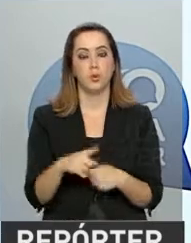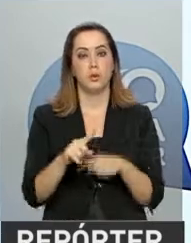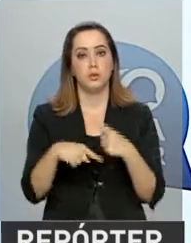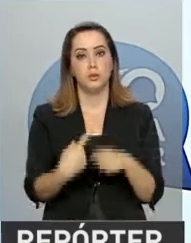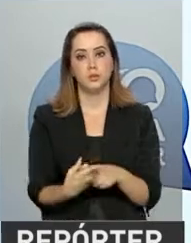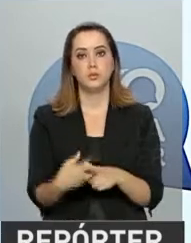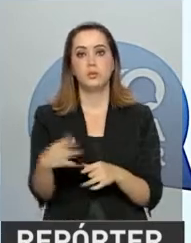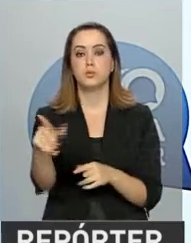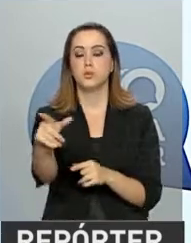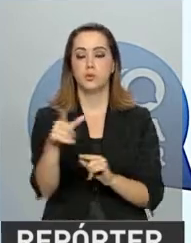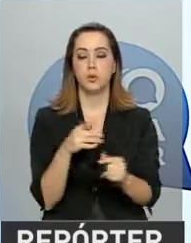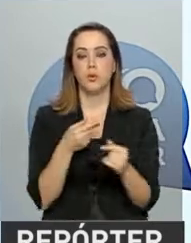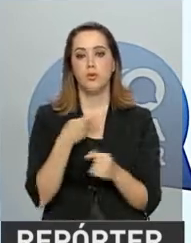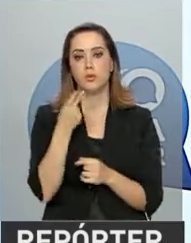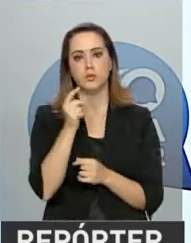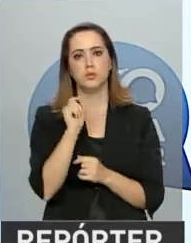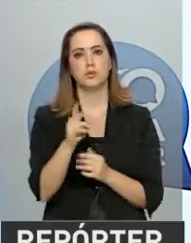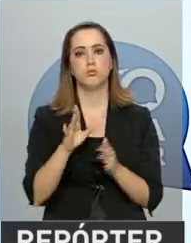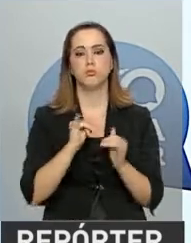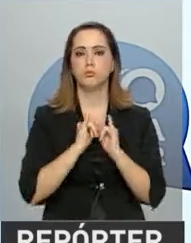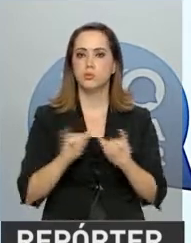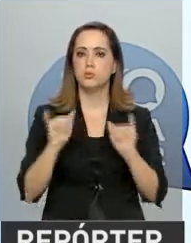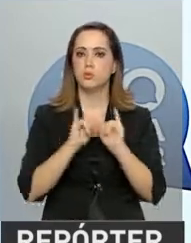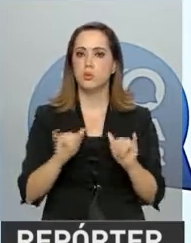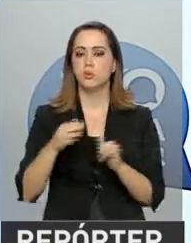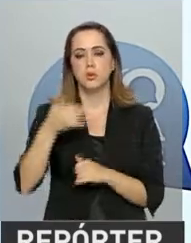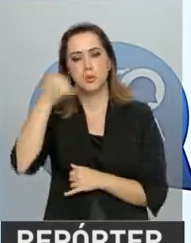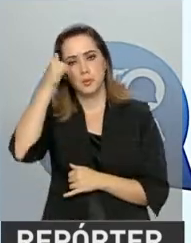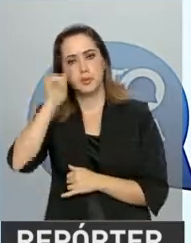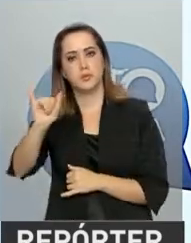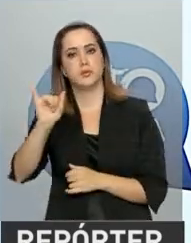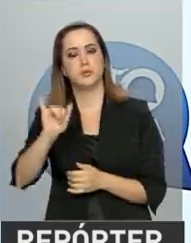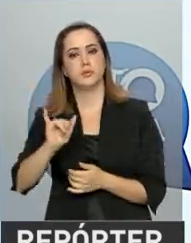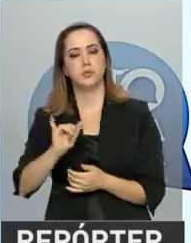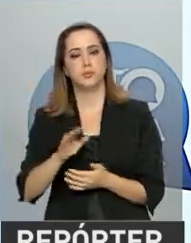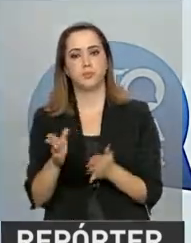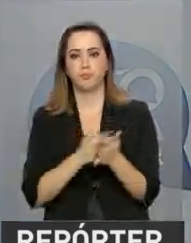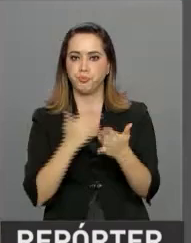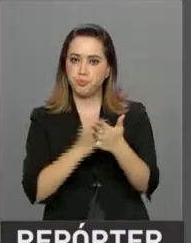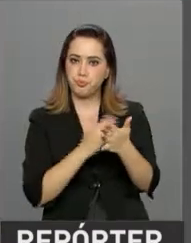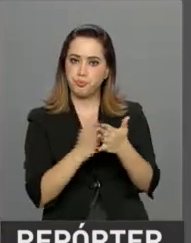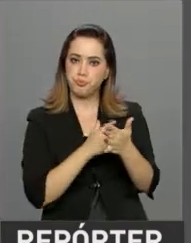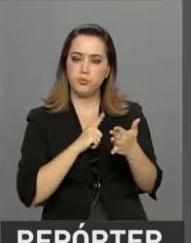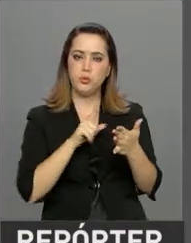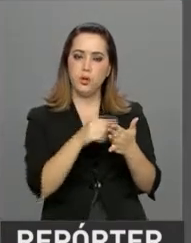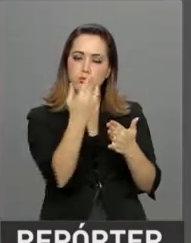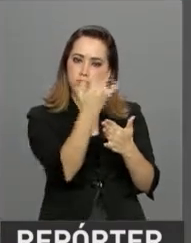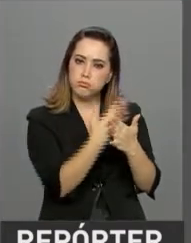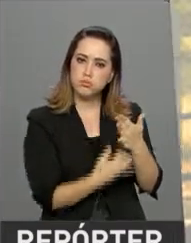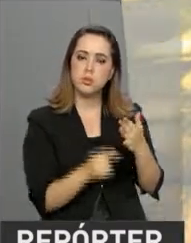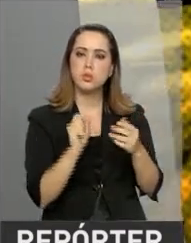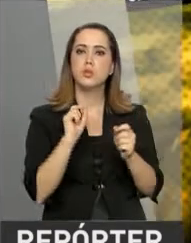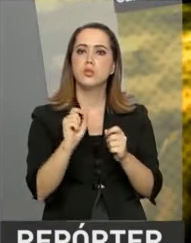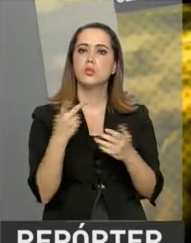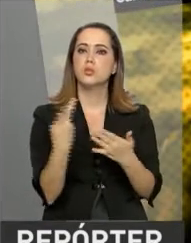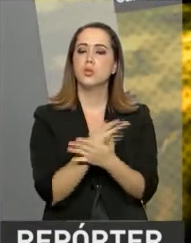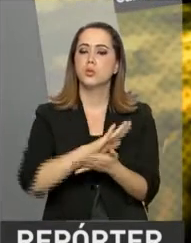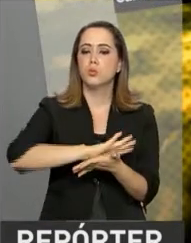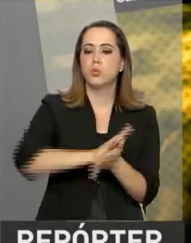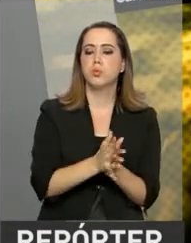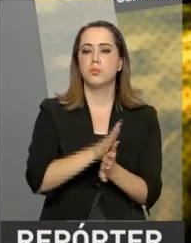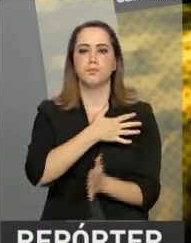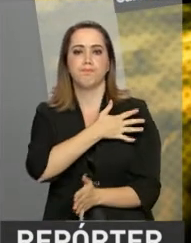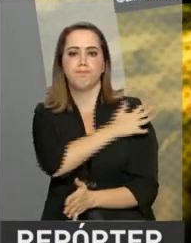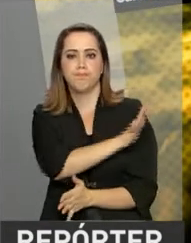de uma cartilha para combater o racismo. O documento explica o que é o racismo, como identificar esse tipo de